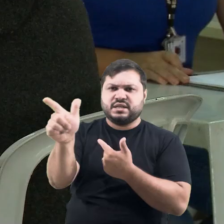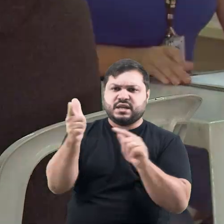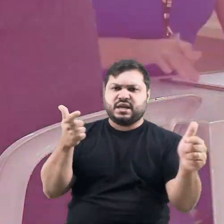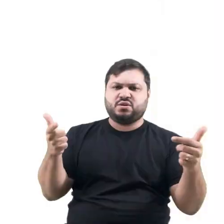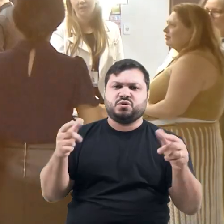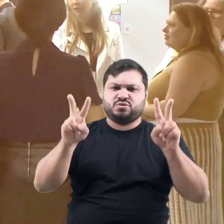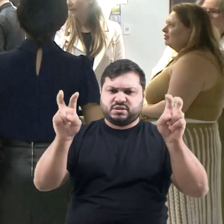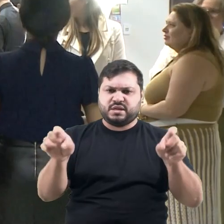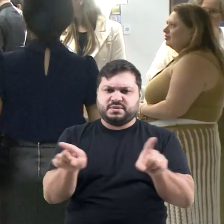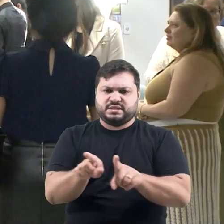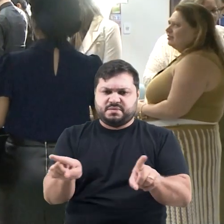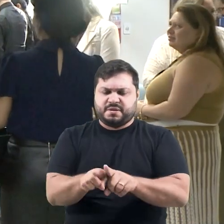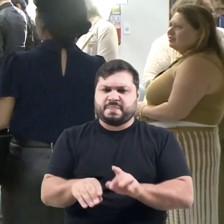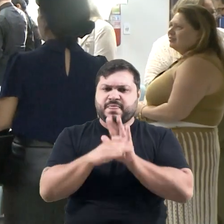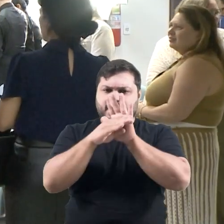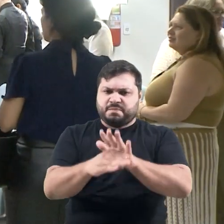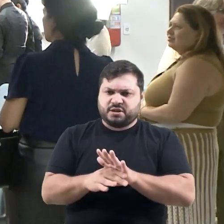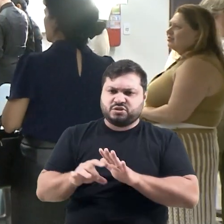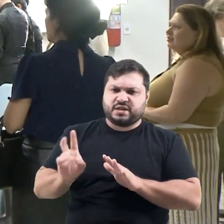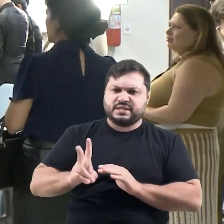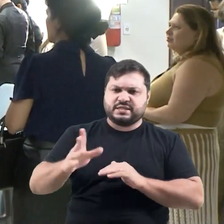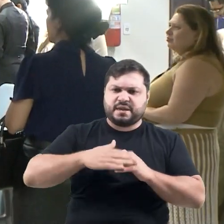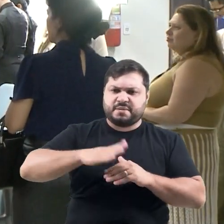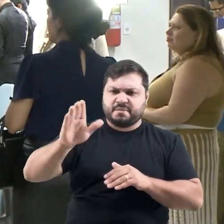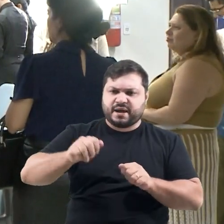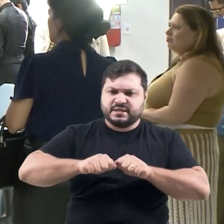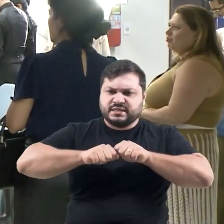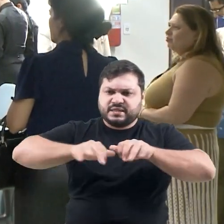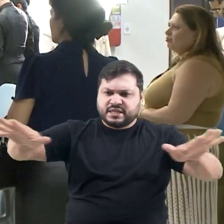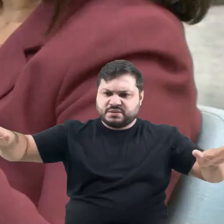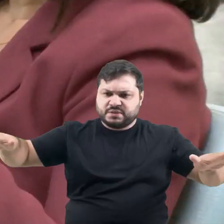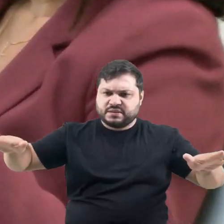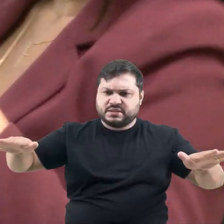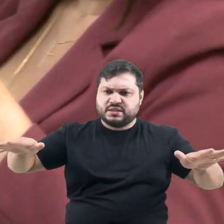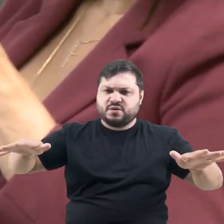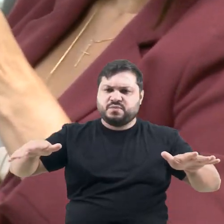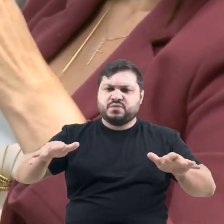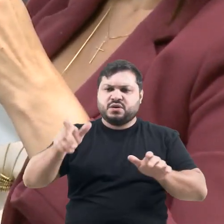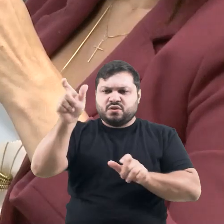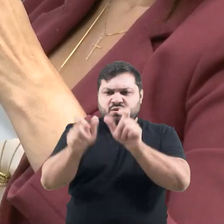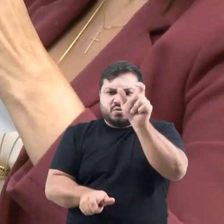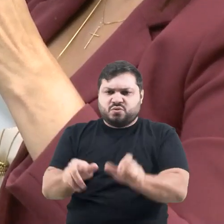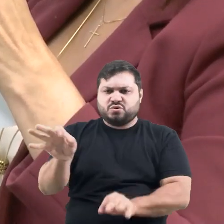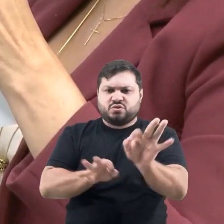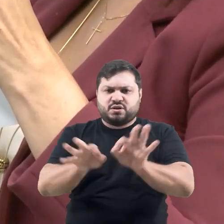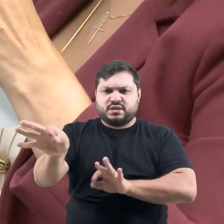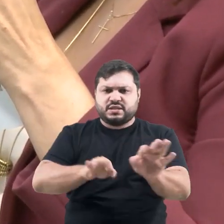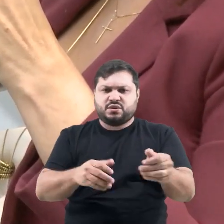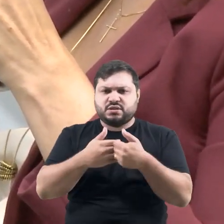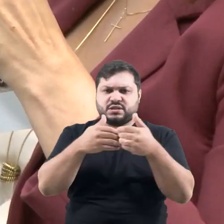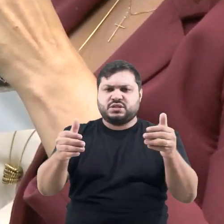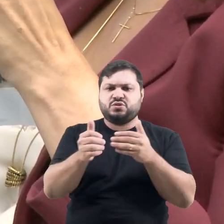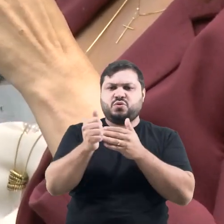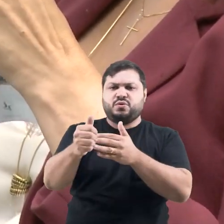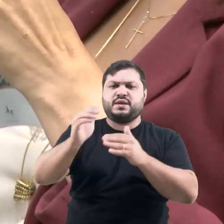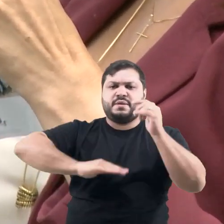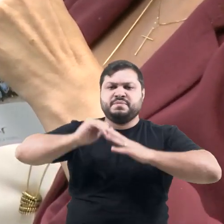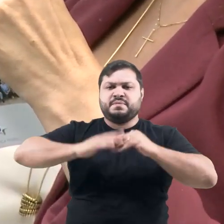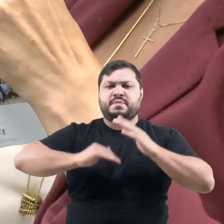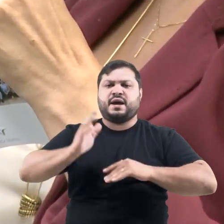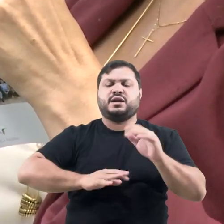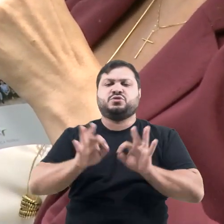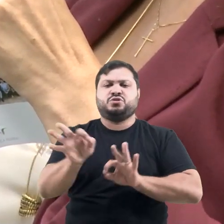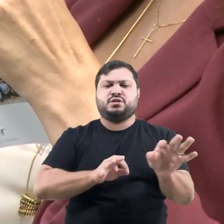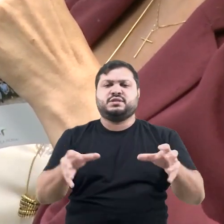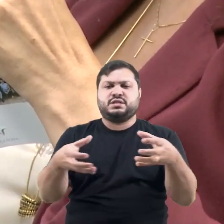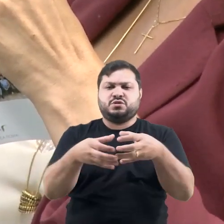outros temas. E para ajudar cada vez mais na expansão dos mutirões, os organizadores lançaram o Guia Prático de Organização